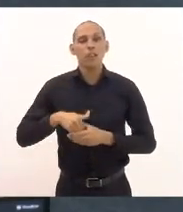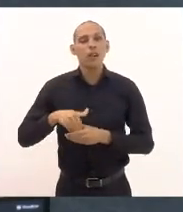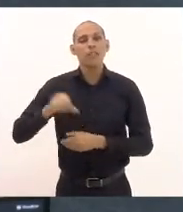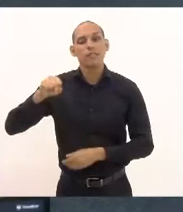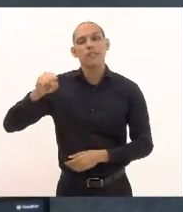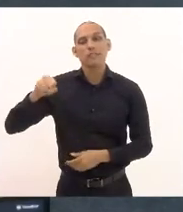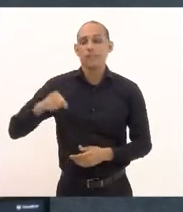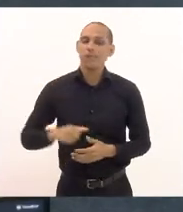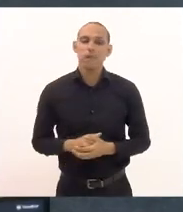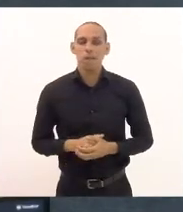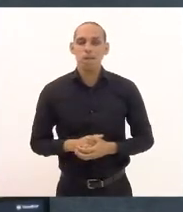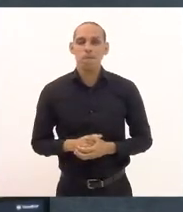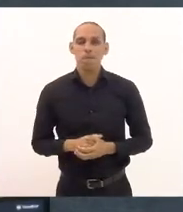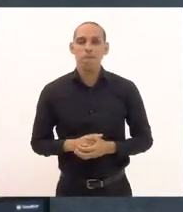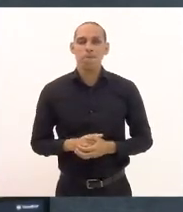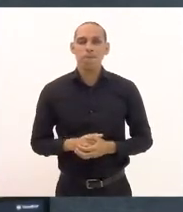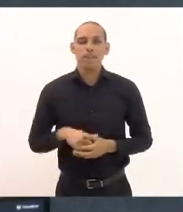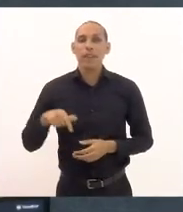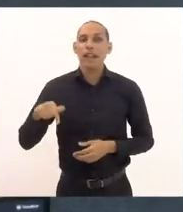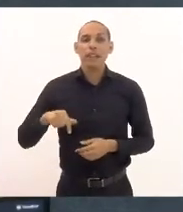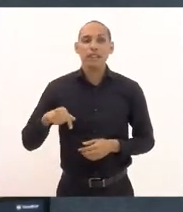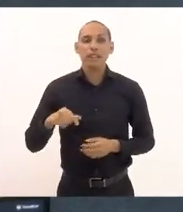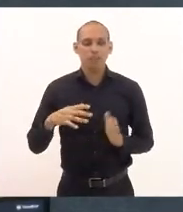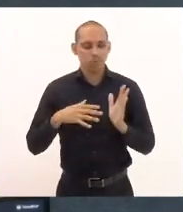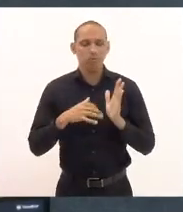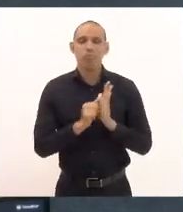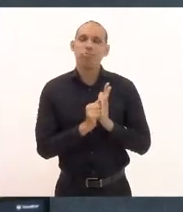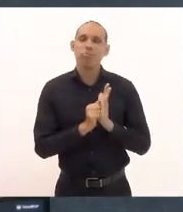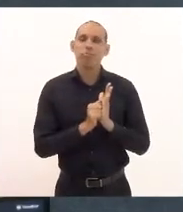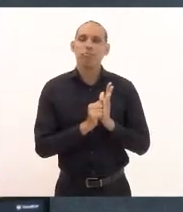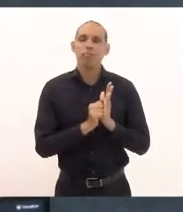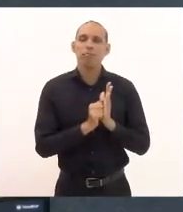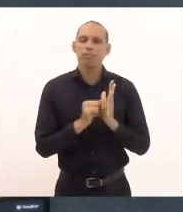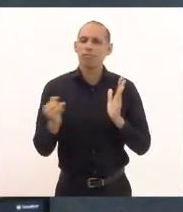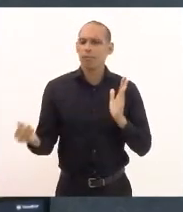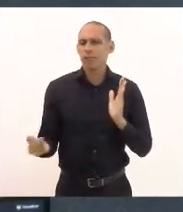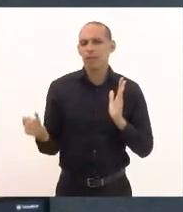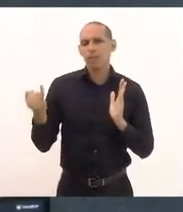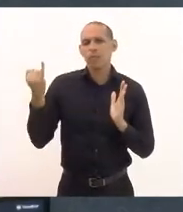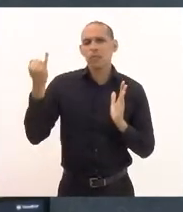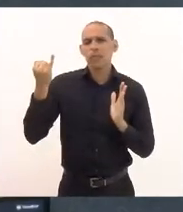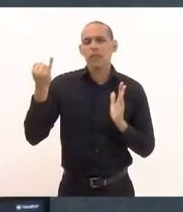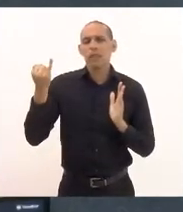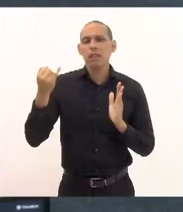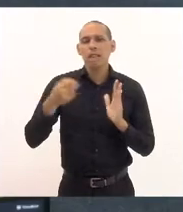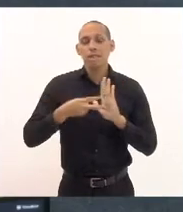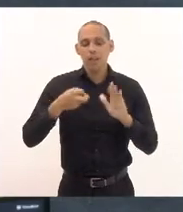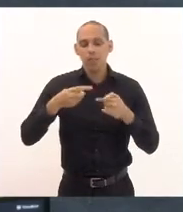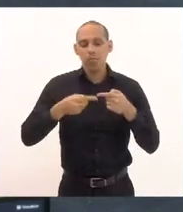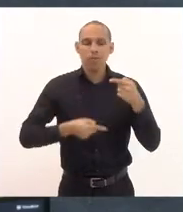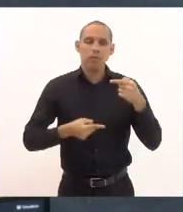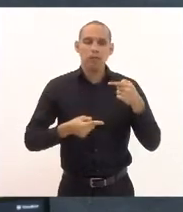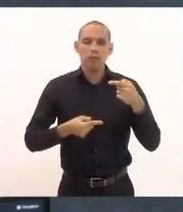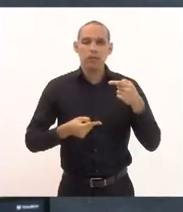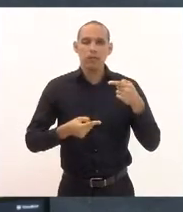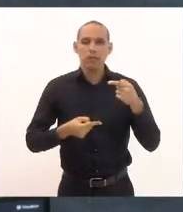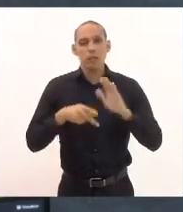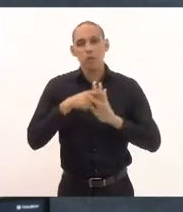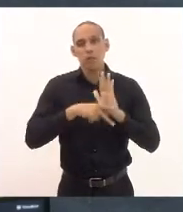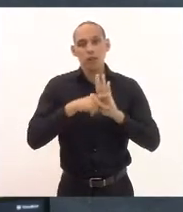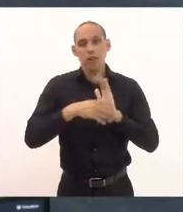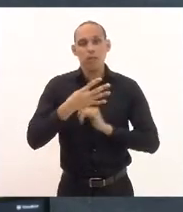sim e aqui deixar registrado a importância da derrubada do veto ao projeto